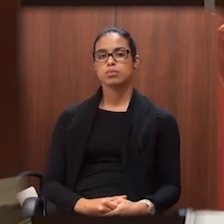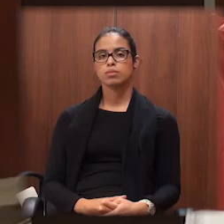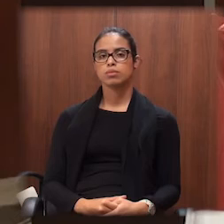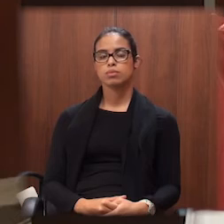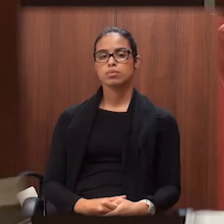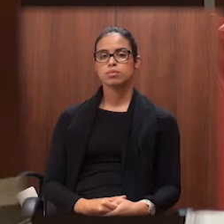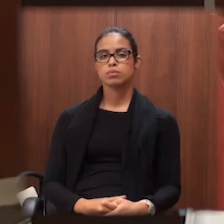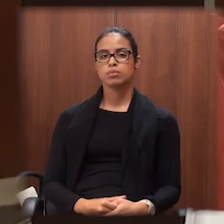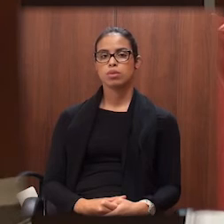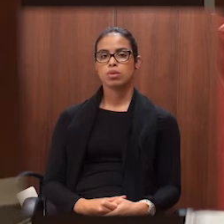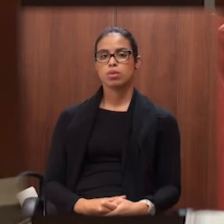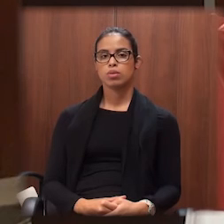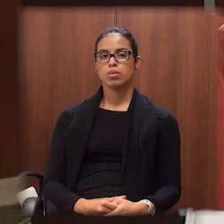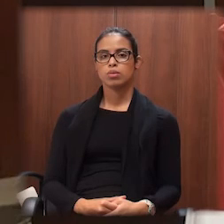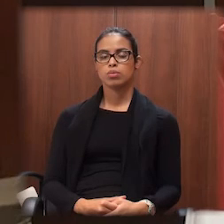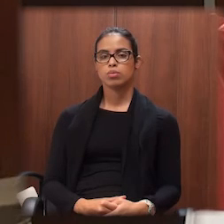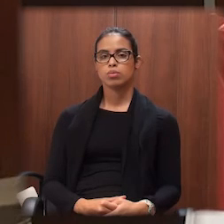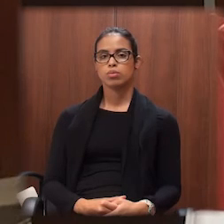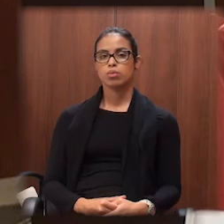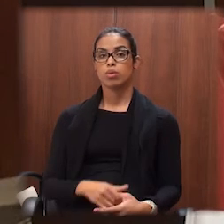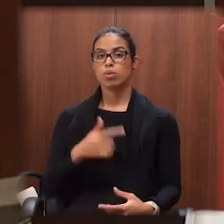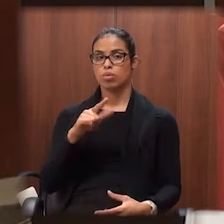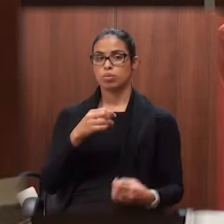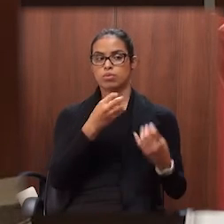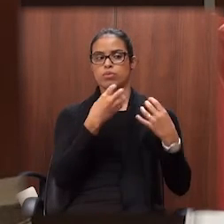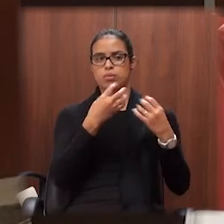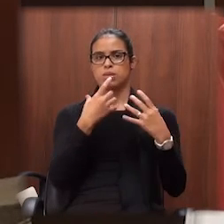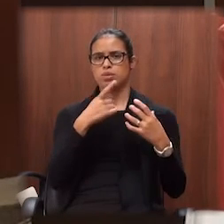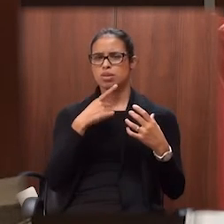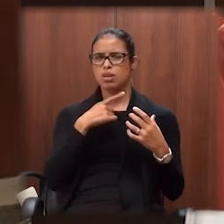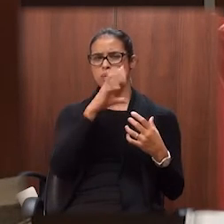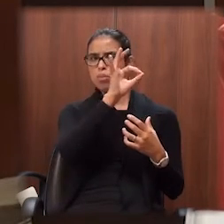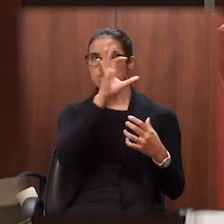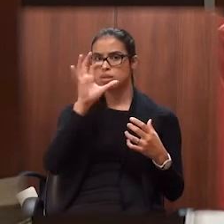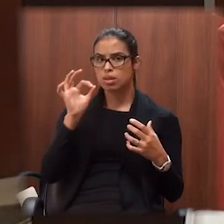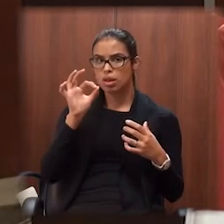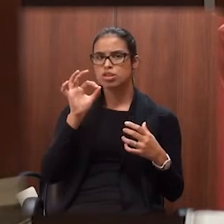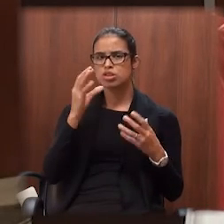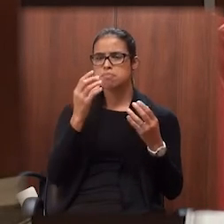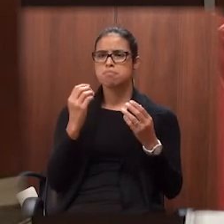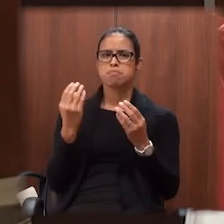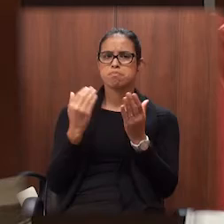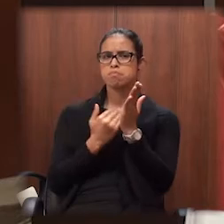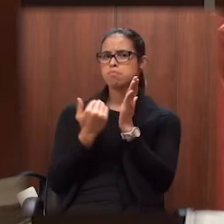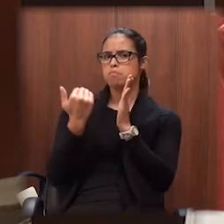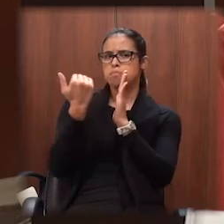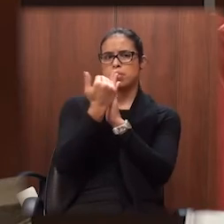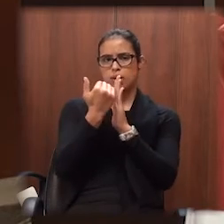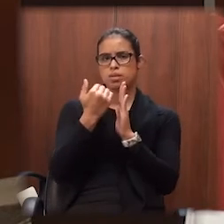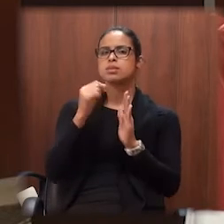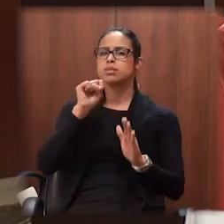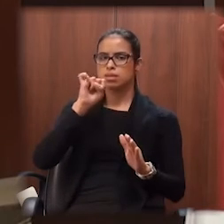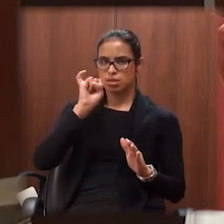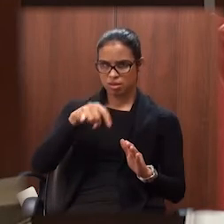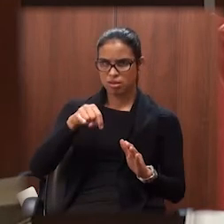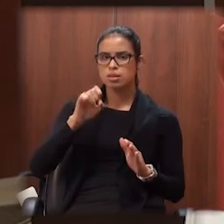uma porcentagem bastante alta de sim foi a existência de canal